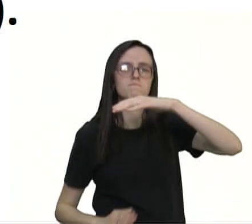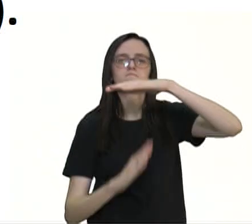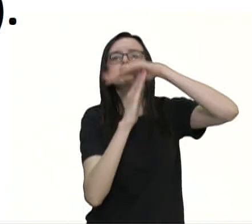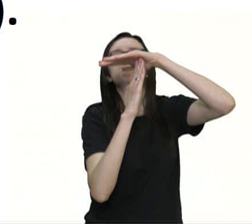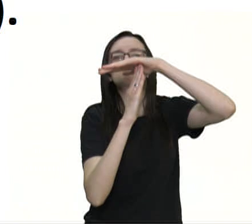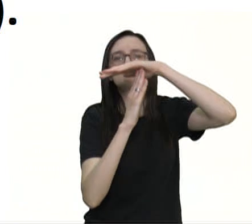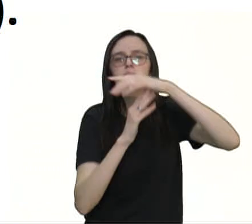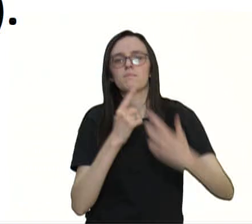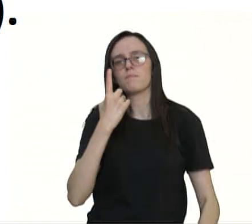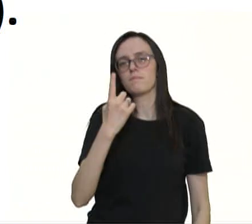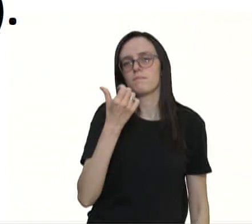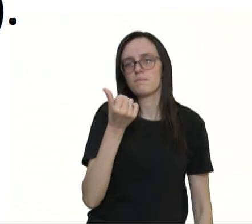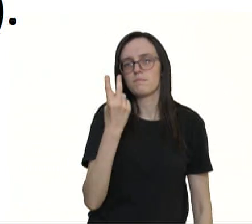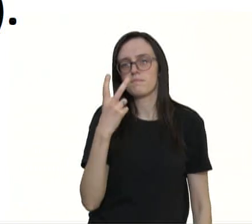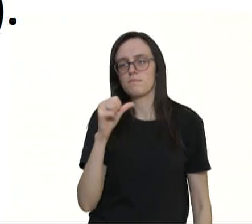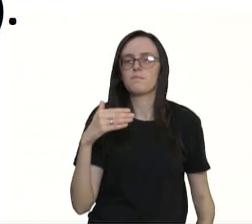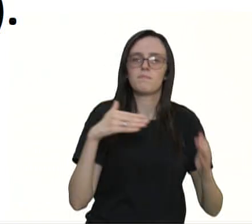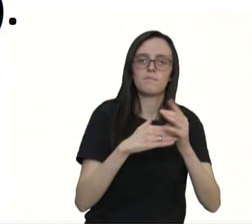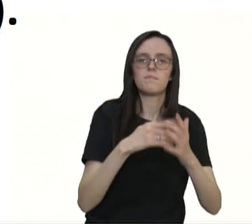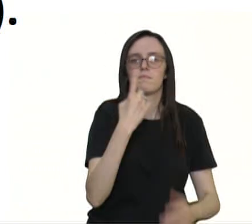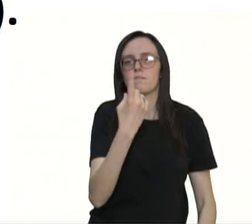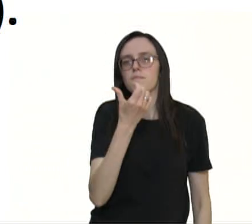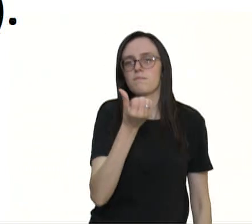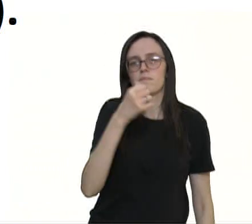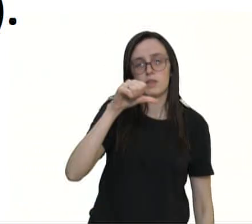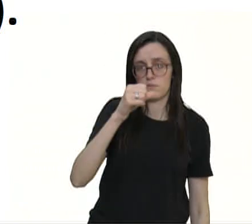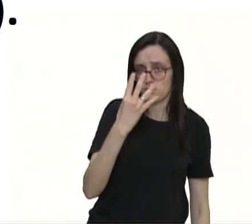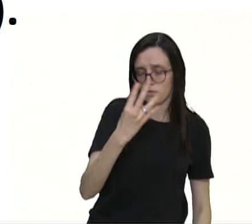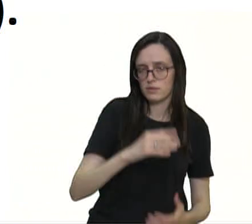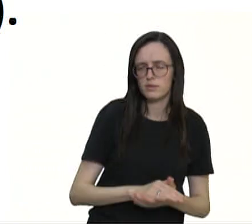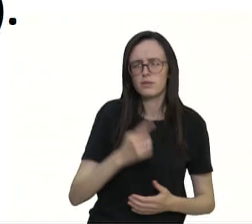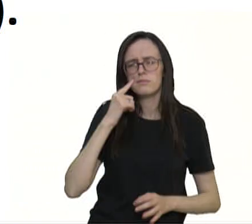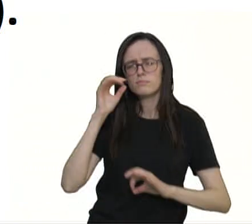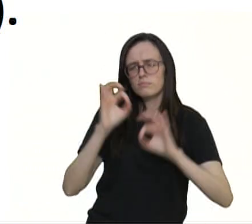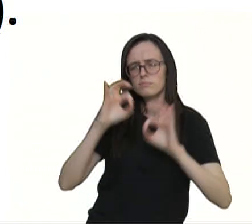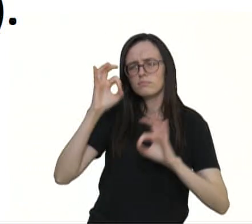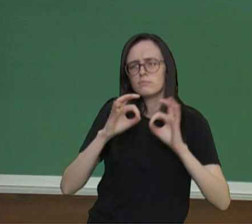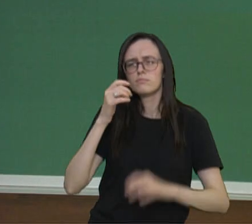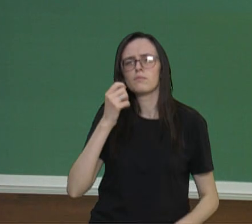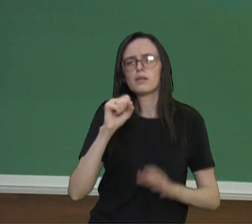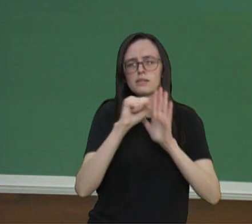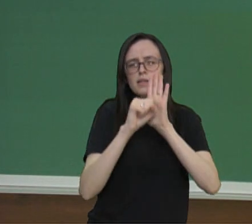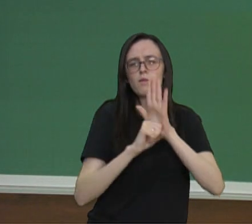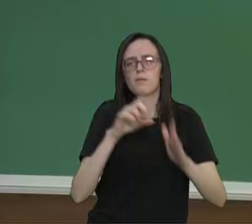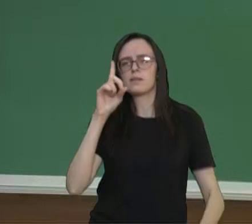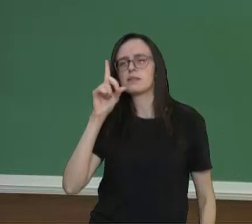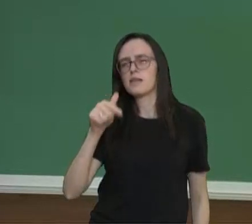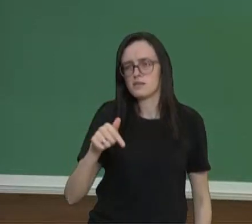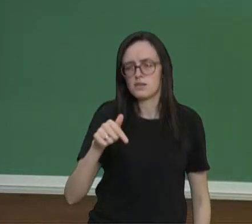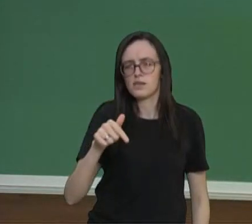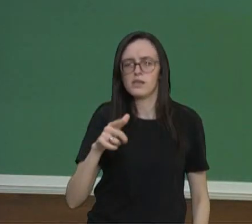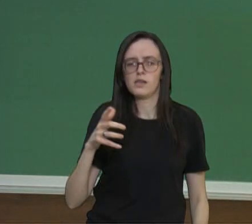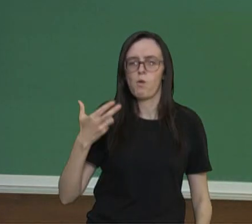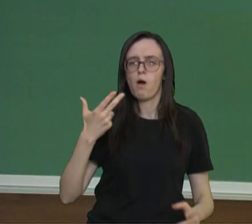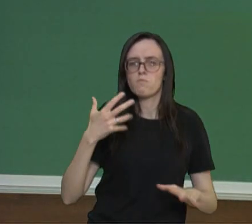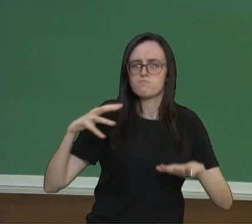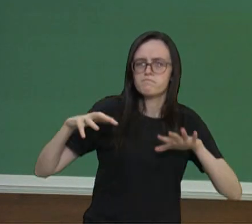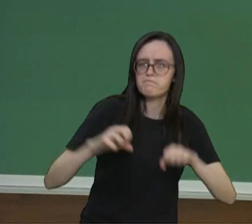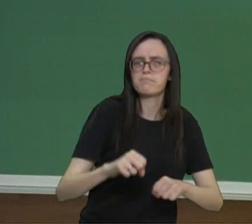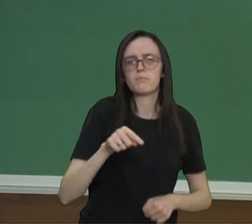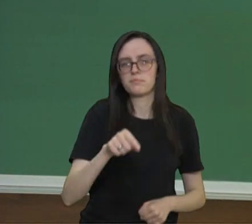entre 1629 e 1694. Repara, quase todo o século XVII dominado